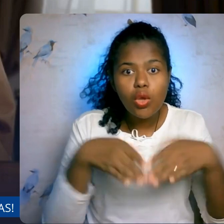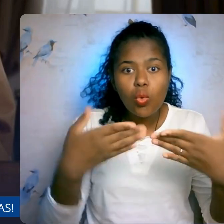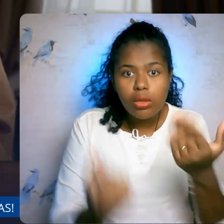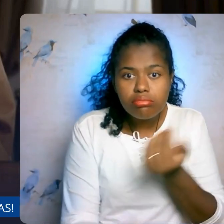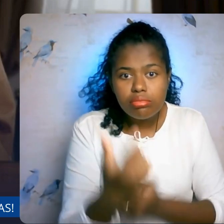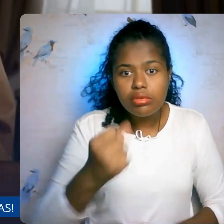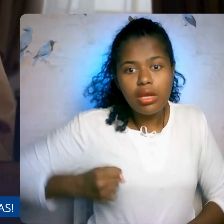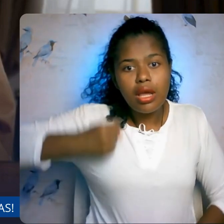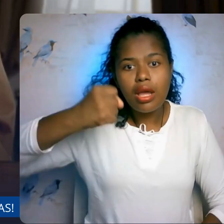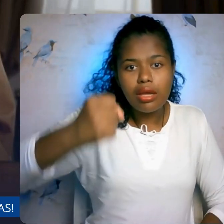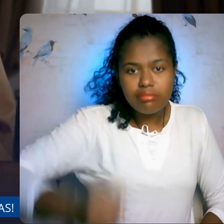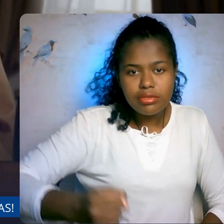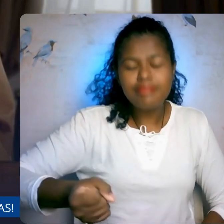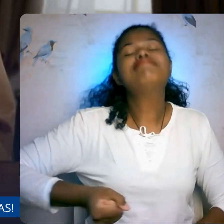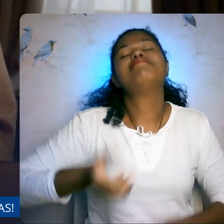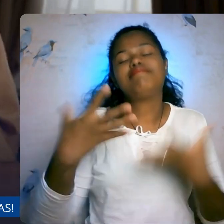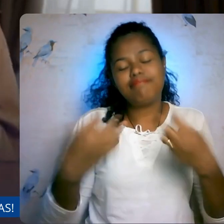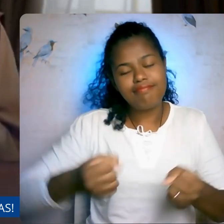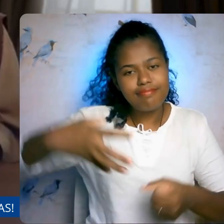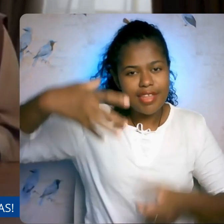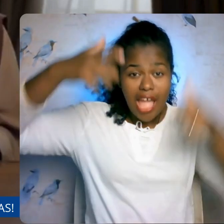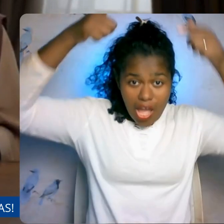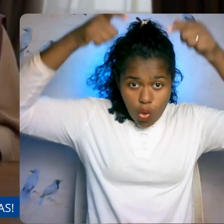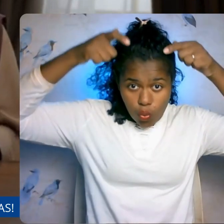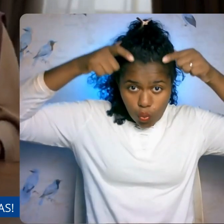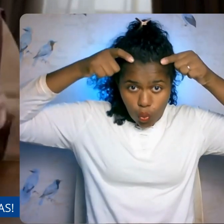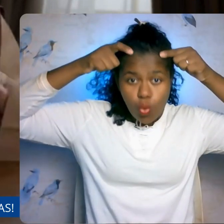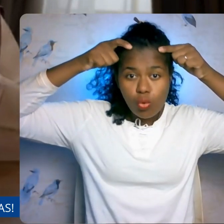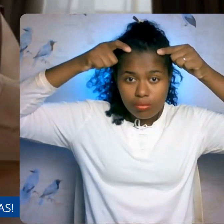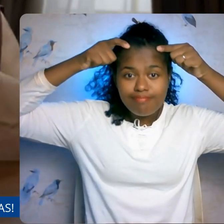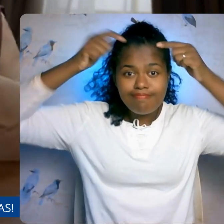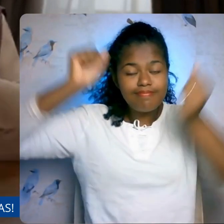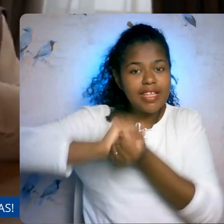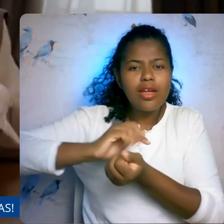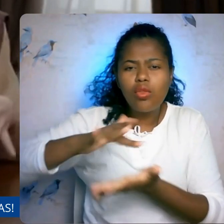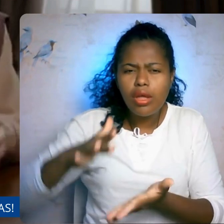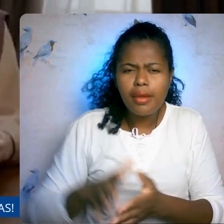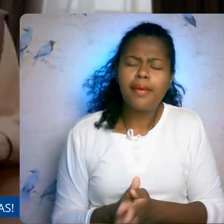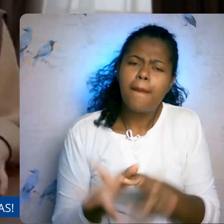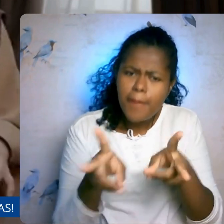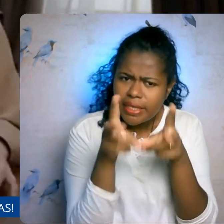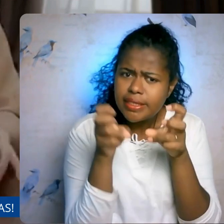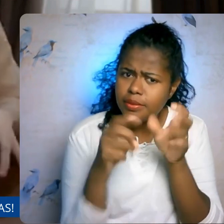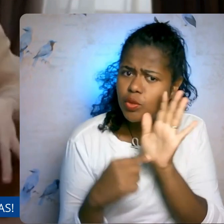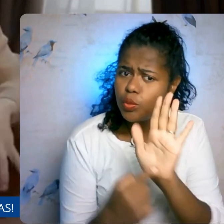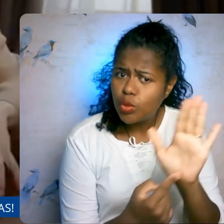a coroa imperecível da glória. Veja, eu estou mostrando todas essas